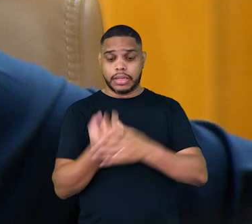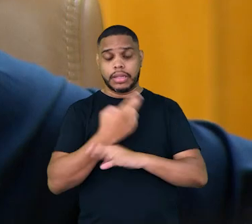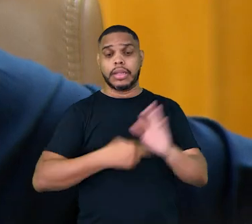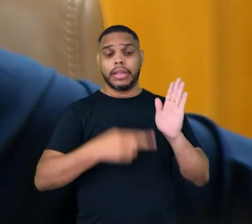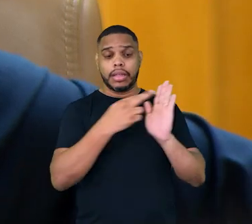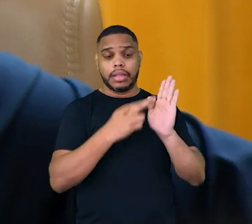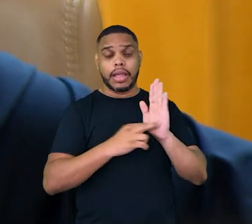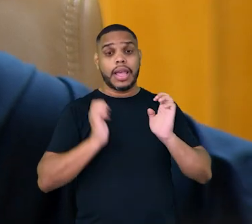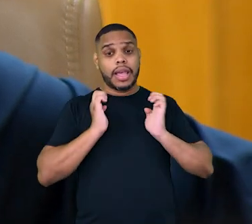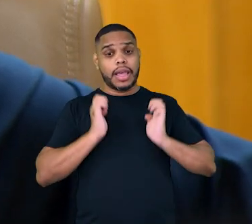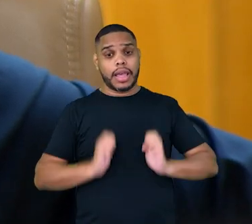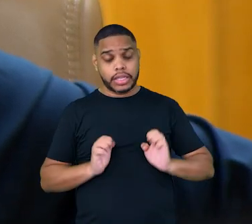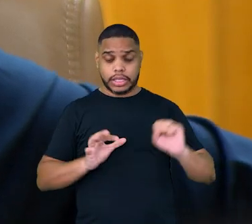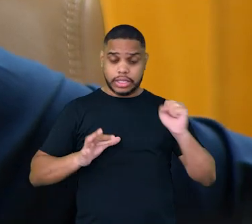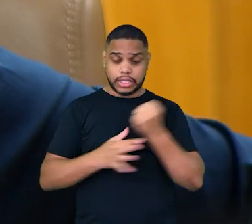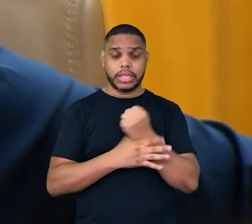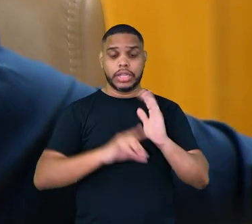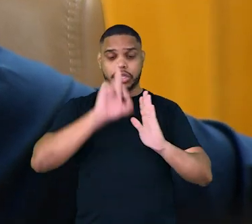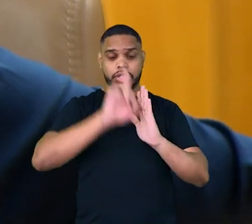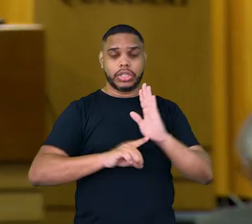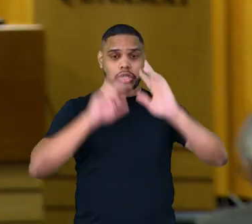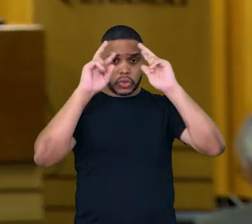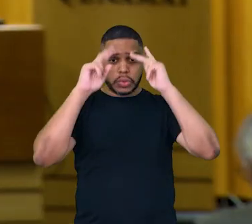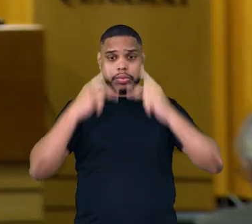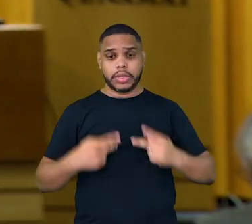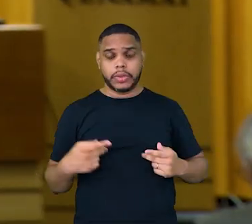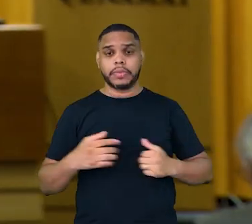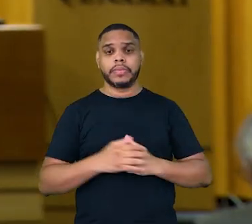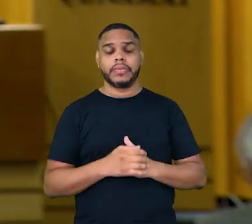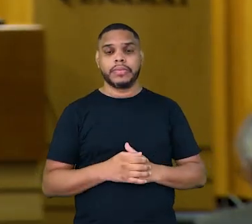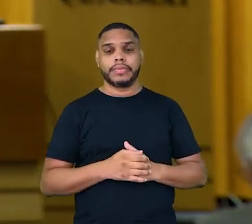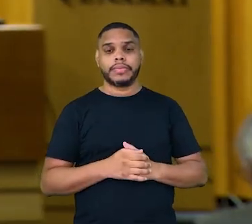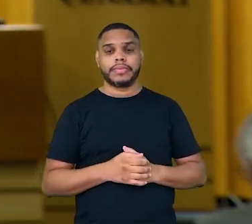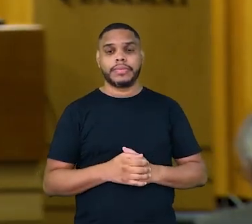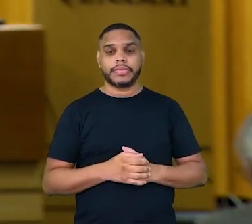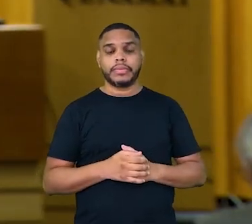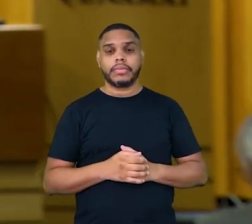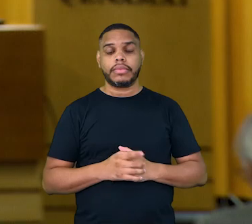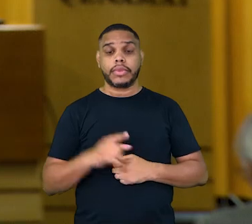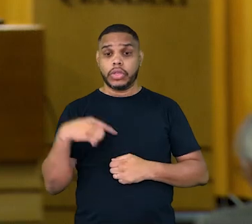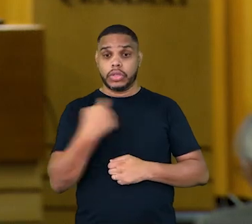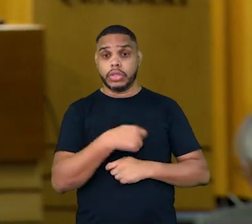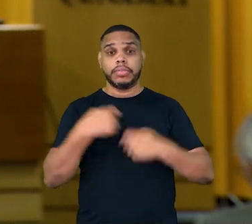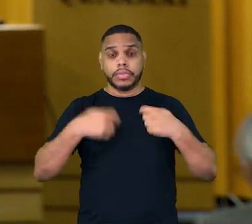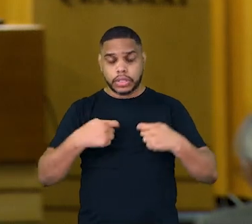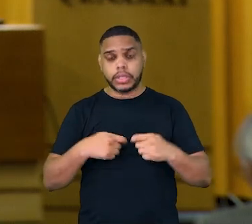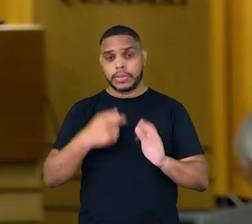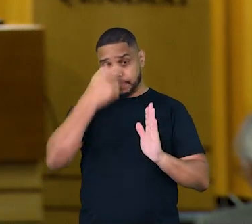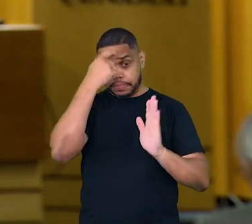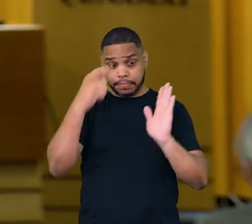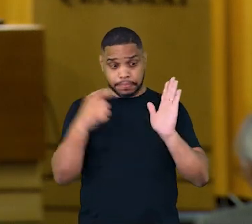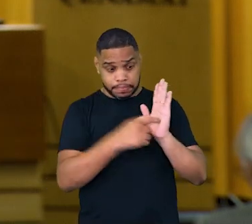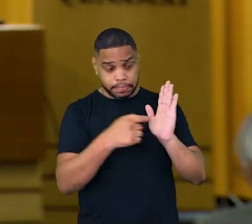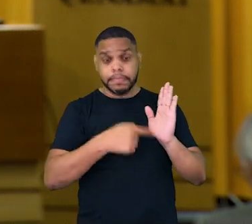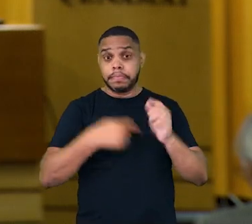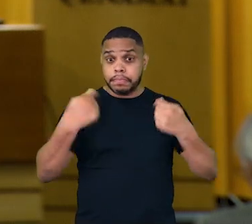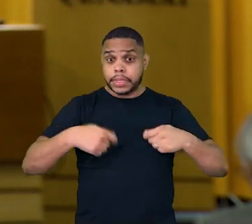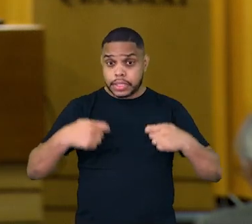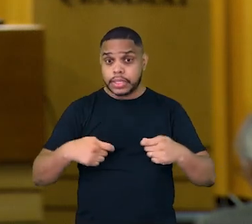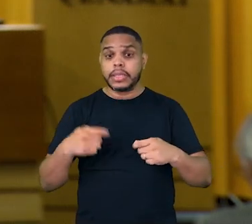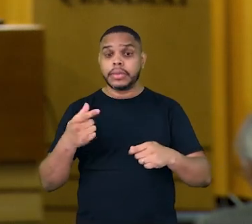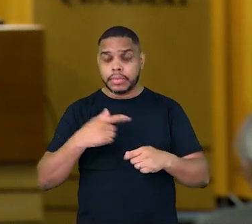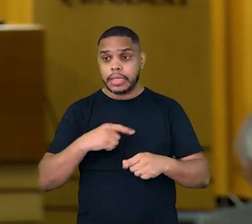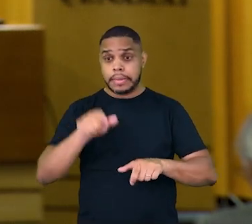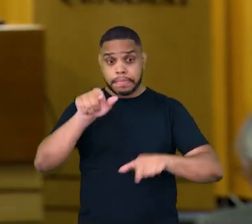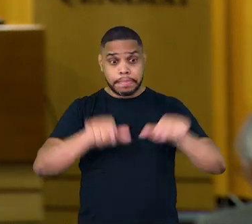regulação ética para assegurar os direitos humanos. Para termos instrumentos que funcionam por meio de inteligência artificial,